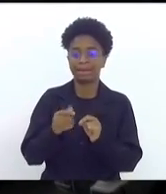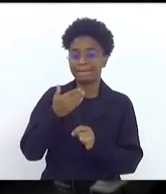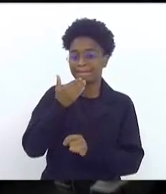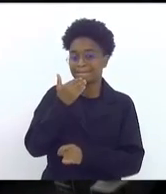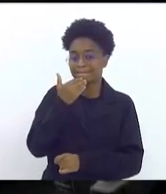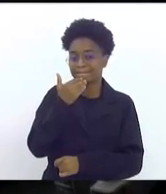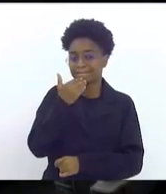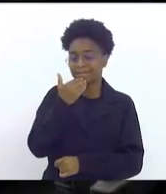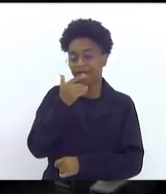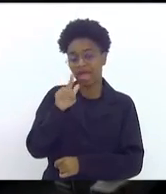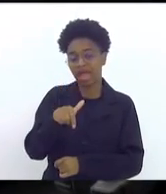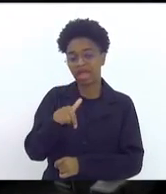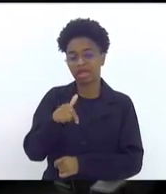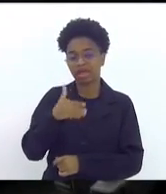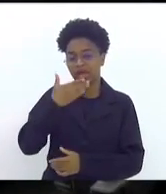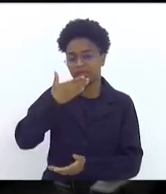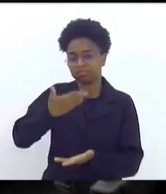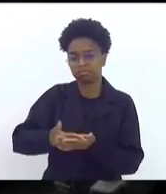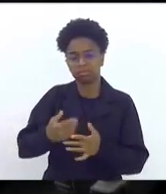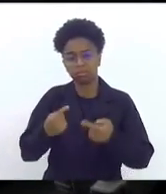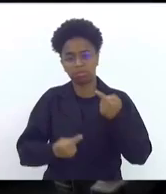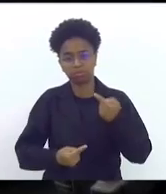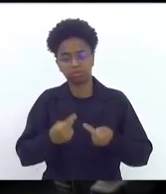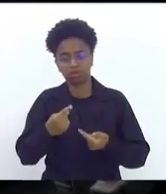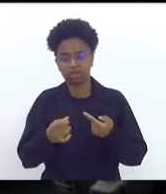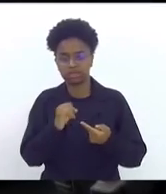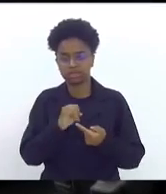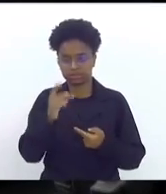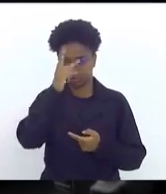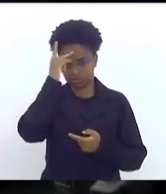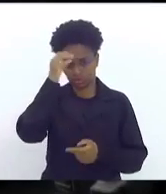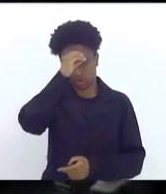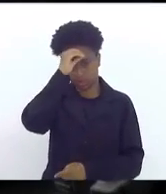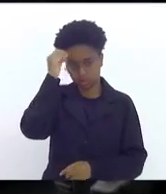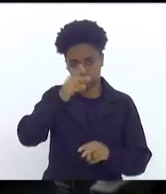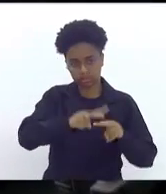um escândalo político condenar um inocente.